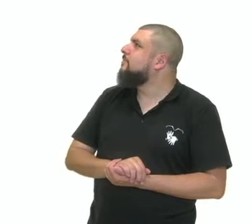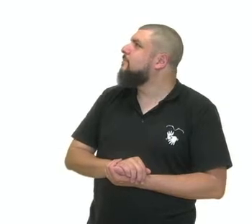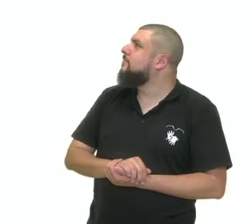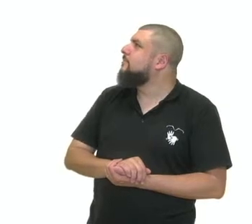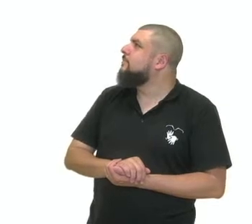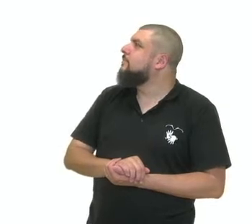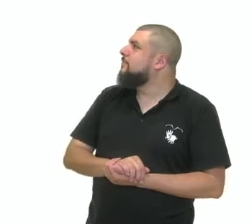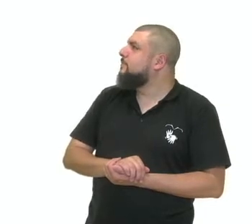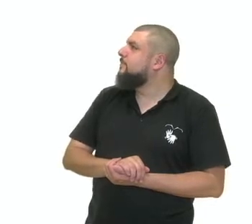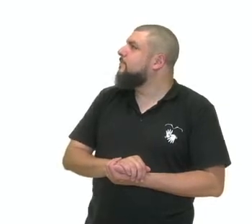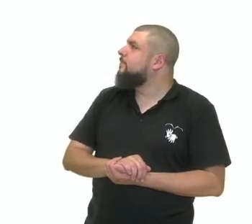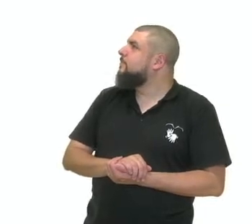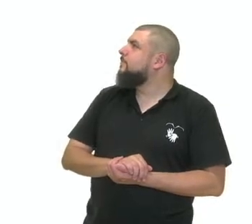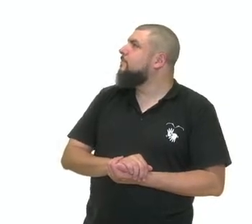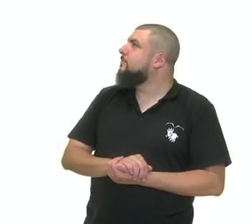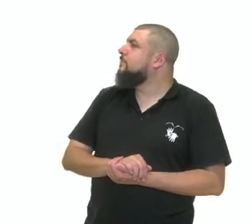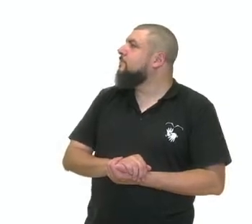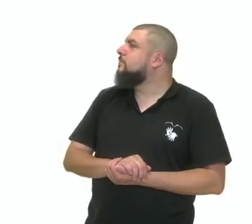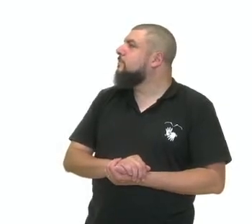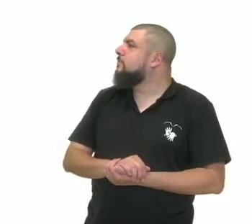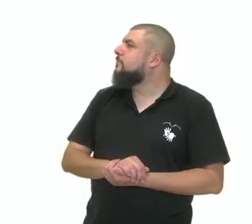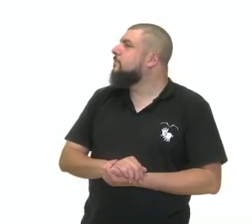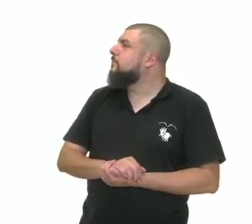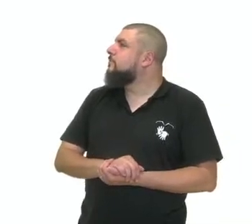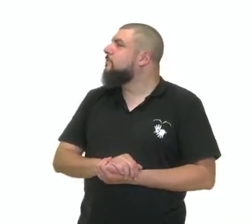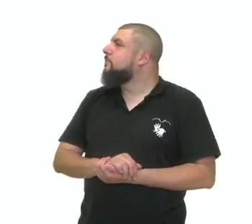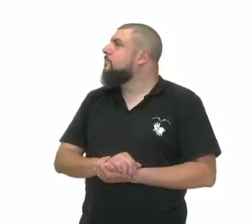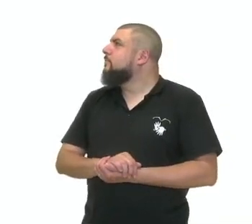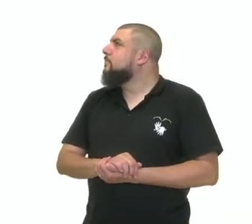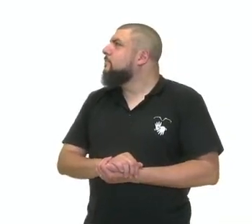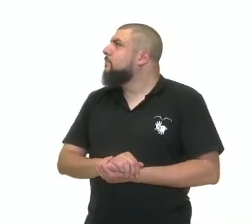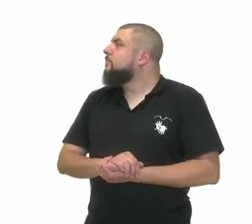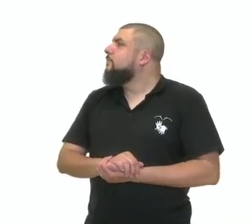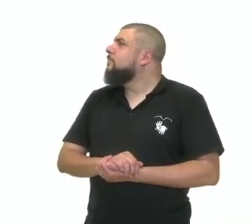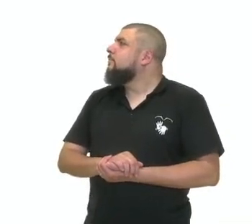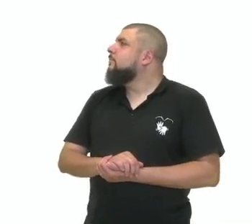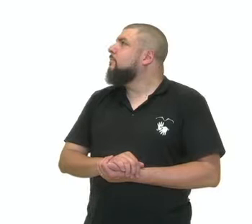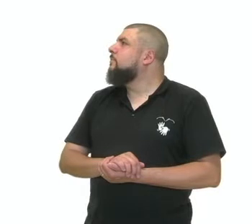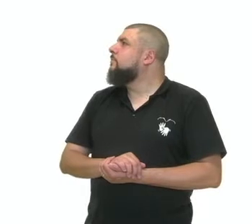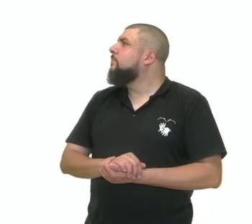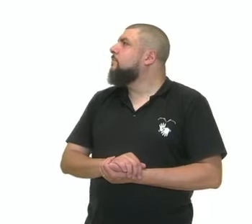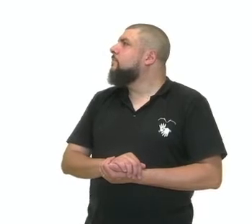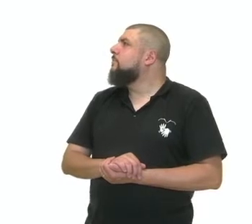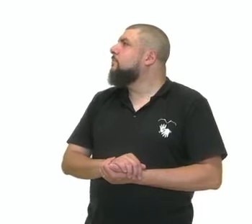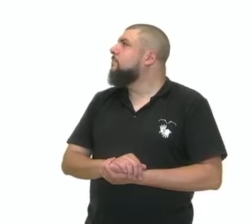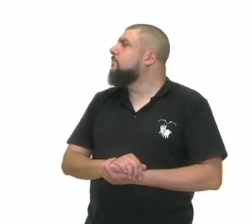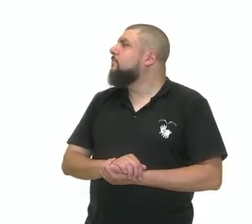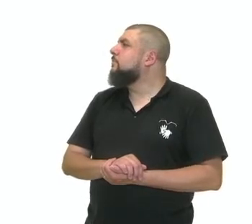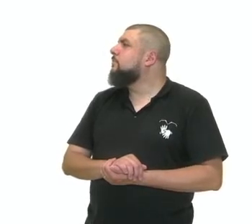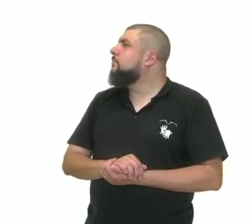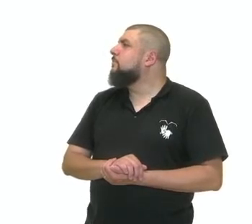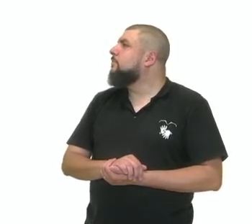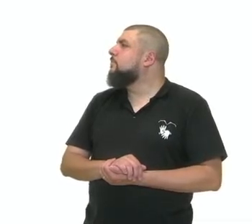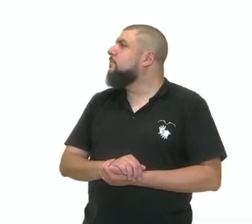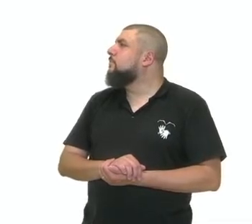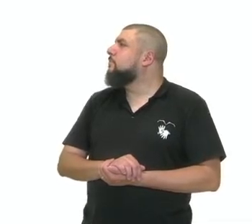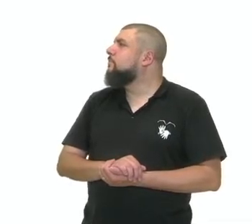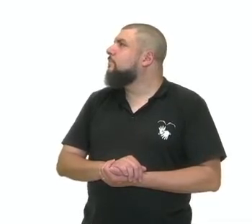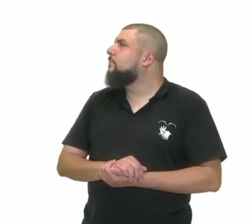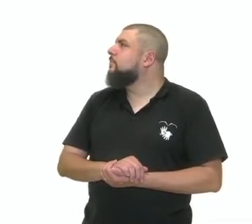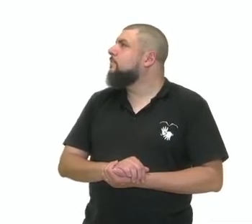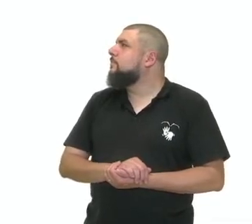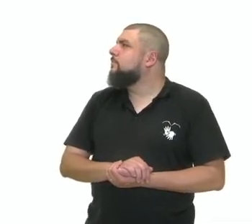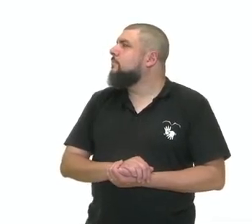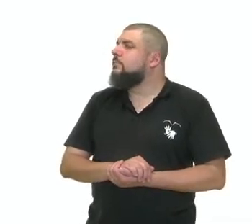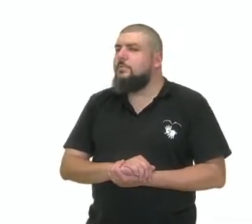apresenta uma esfera celeste em azul e as cinco estrelas da constelação do Cruzeiro do Sul em branco, que